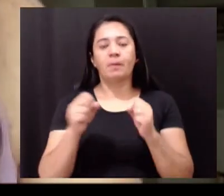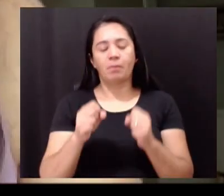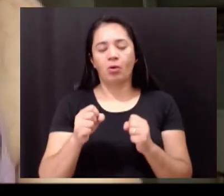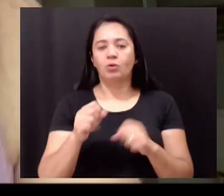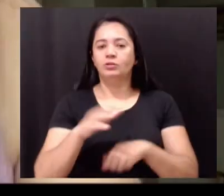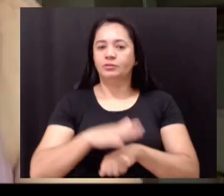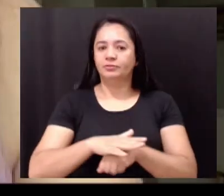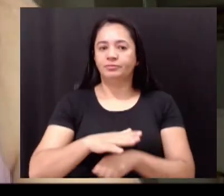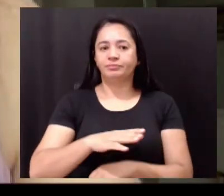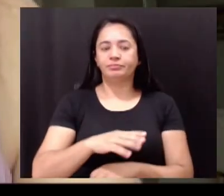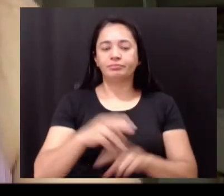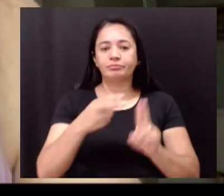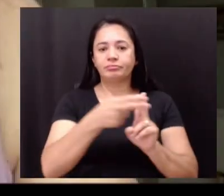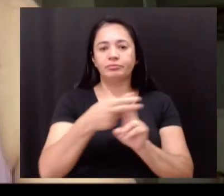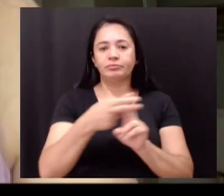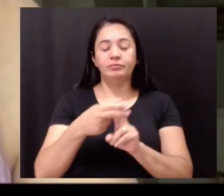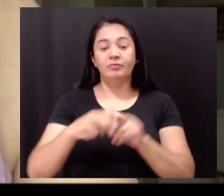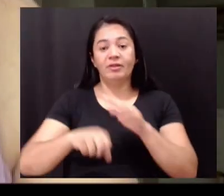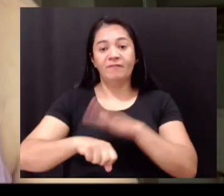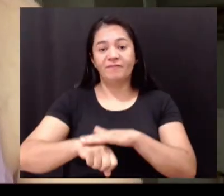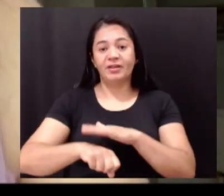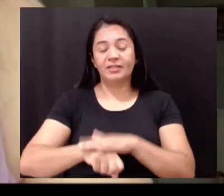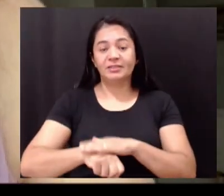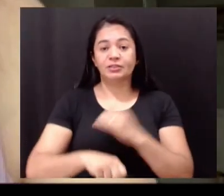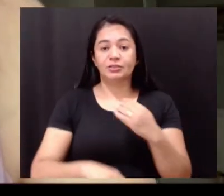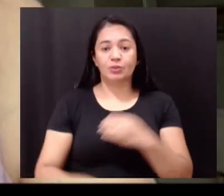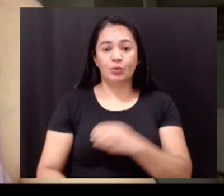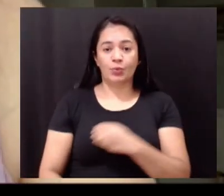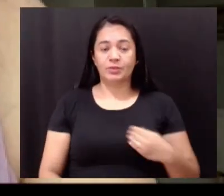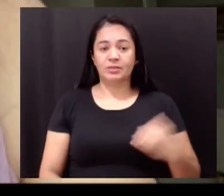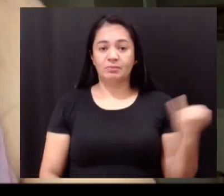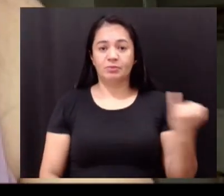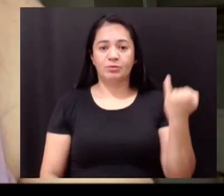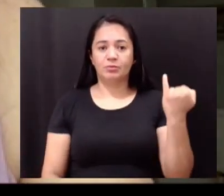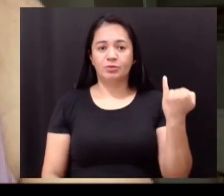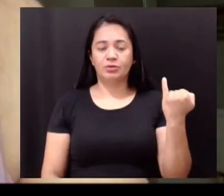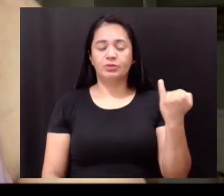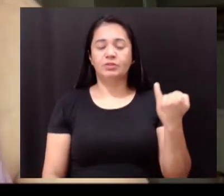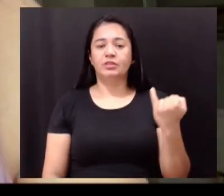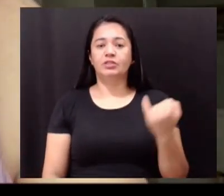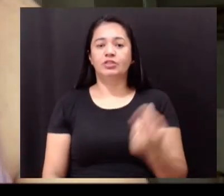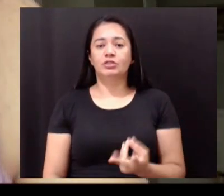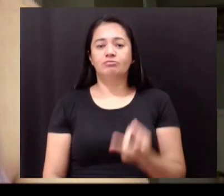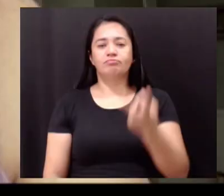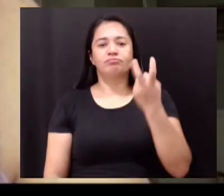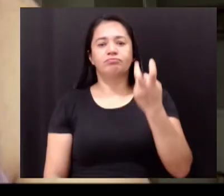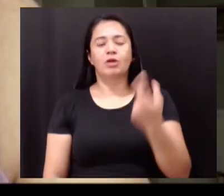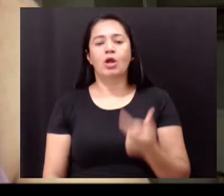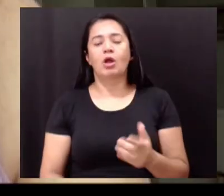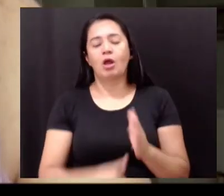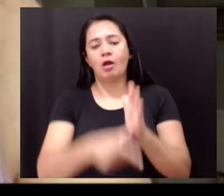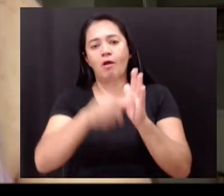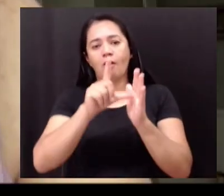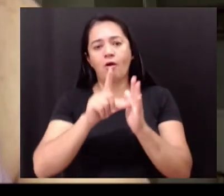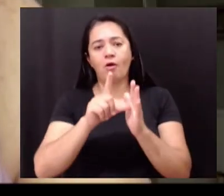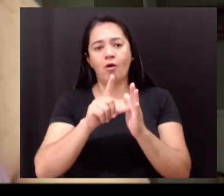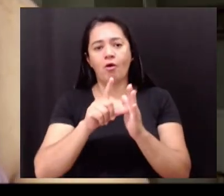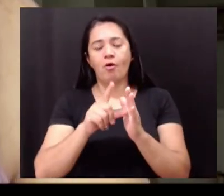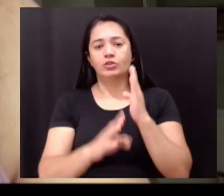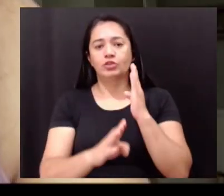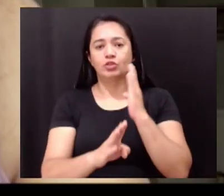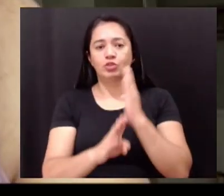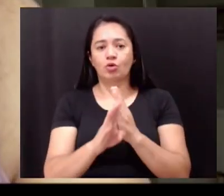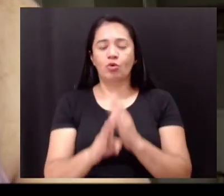um exame importante e capaz, de novo, de precaver de um diagnóstico tardio ou de uma doença